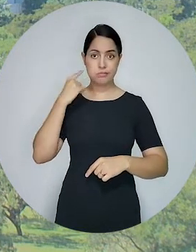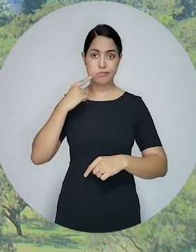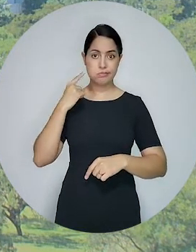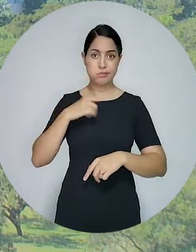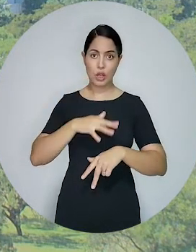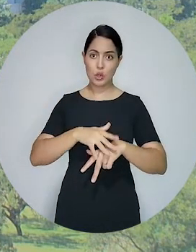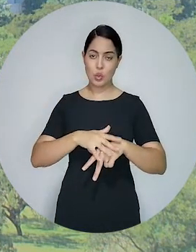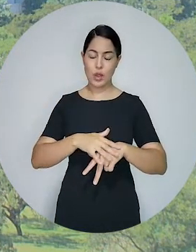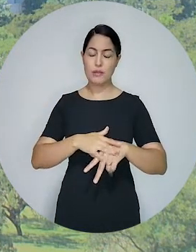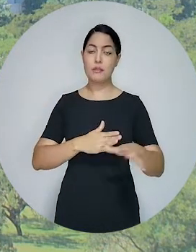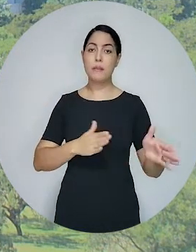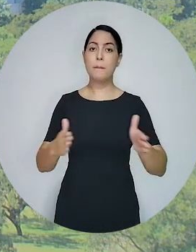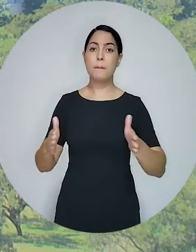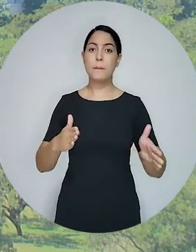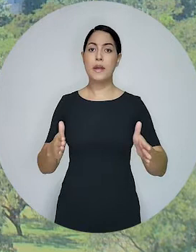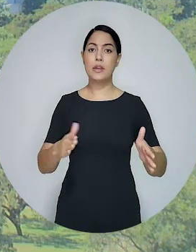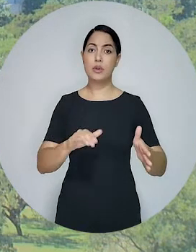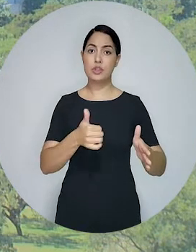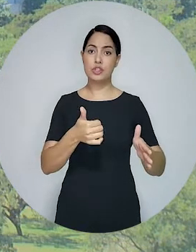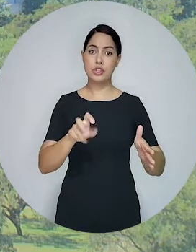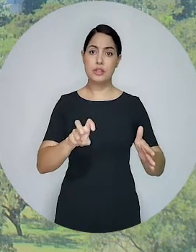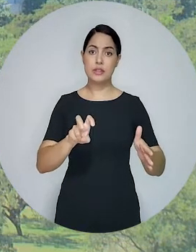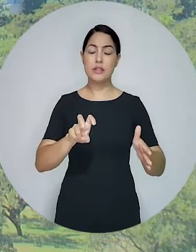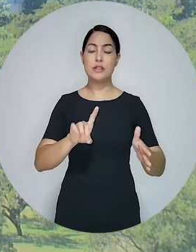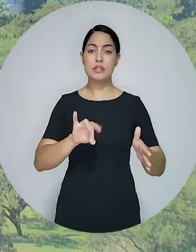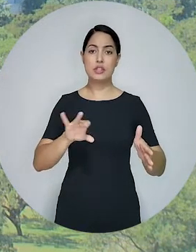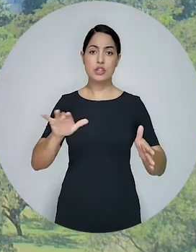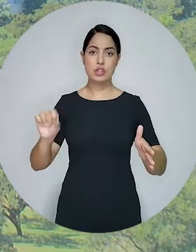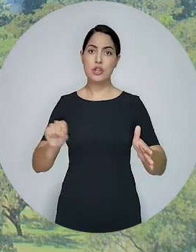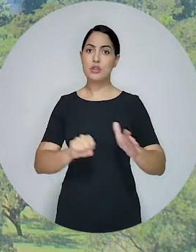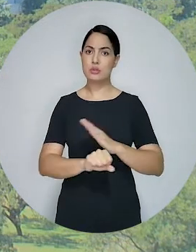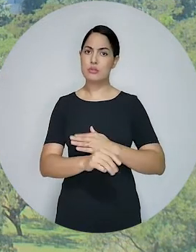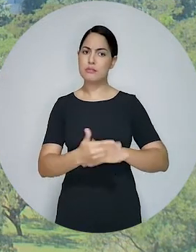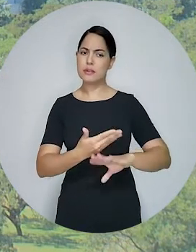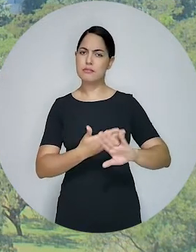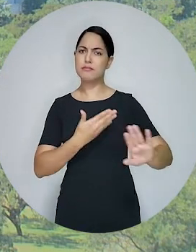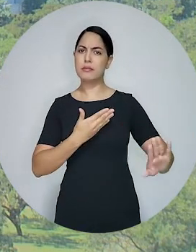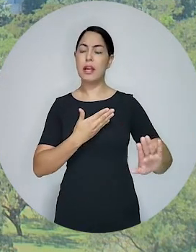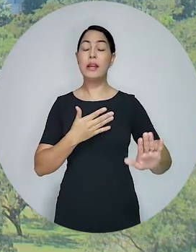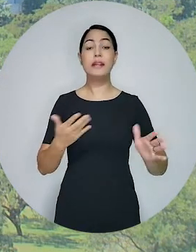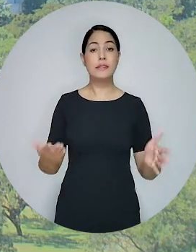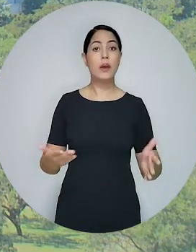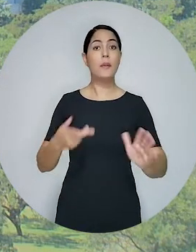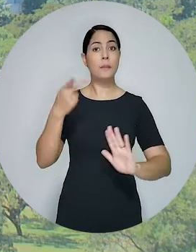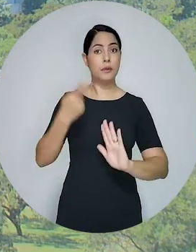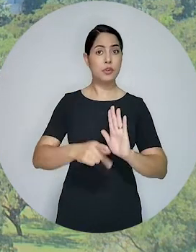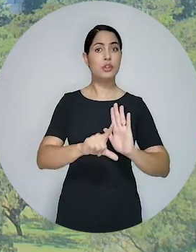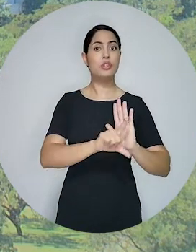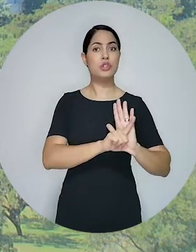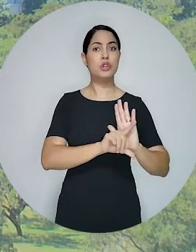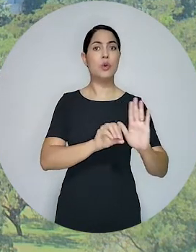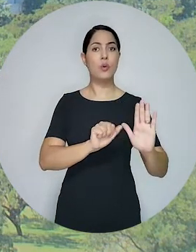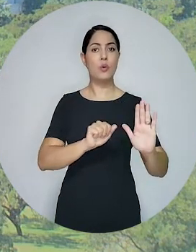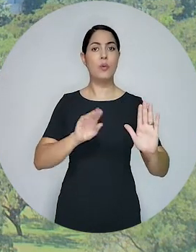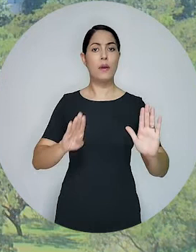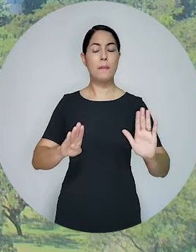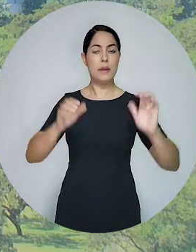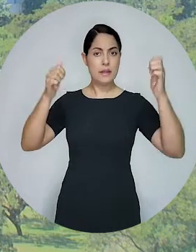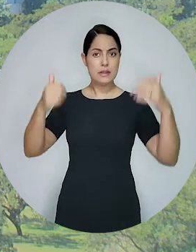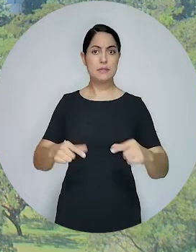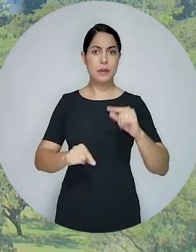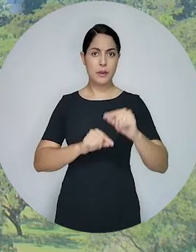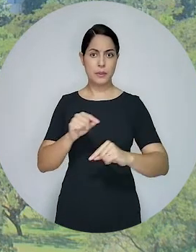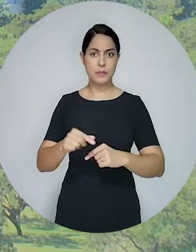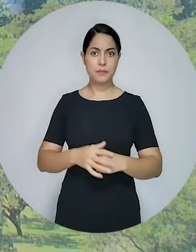adoece. O projeto acrescenta essa previsão no Código de Processo Civil. O projeto de lei defendido pela OAB estabelece